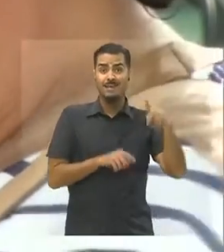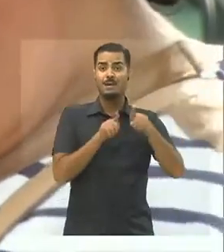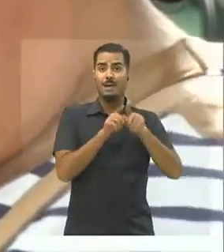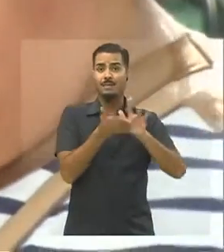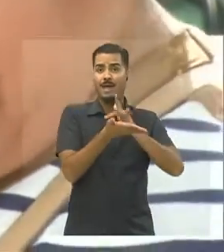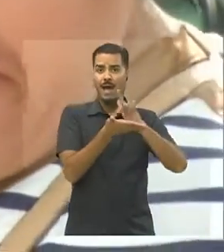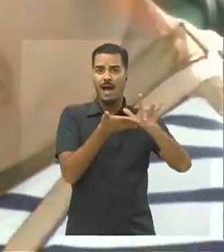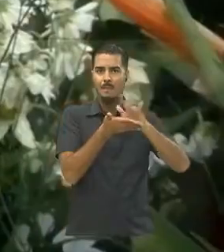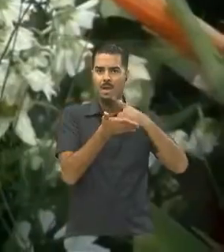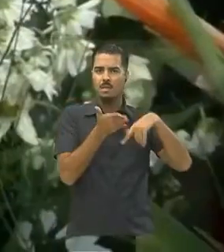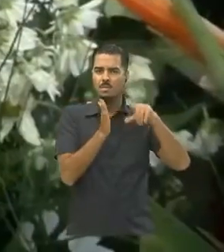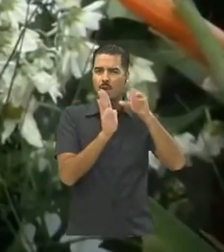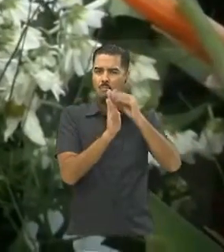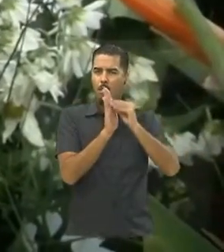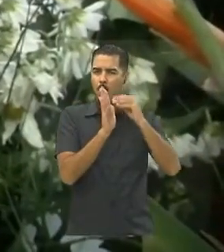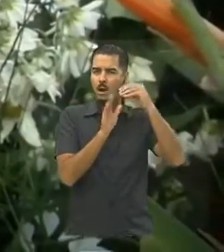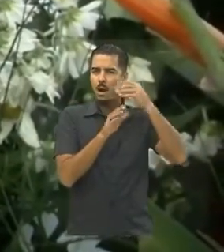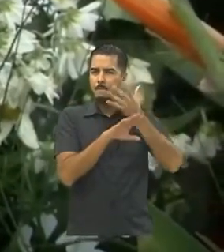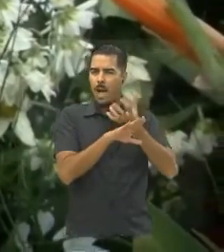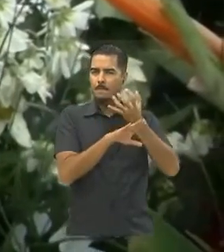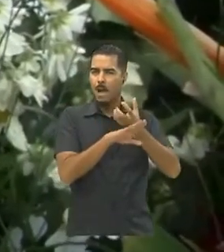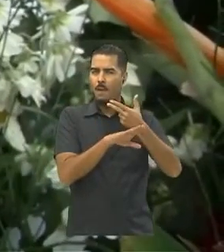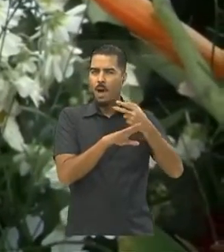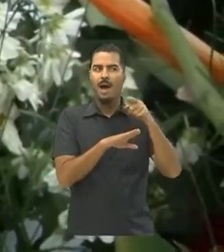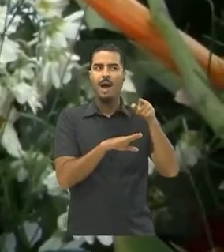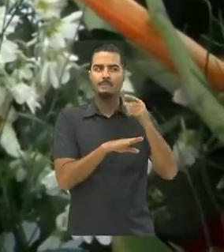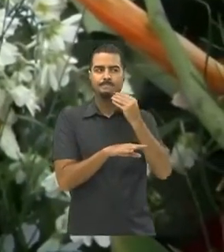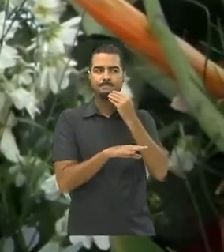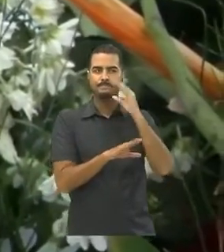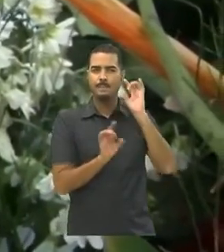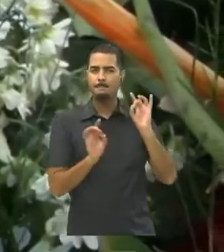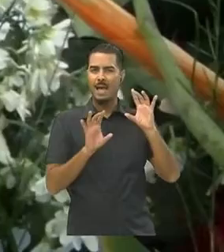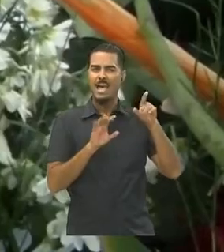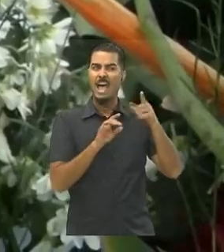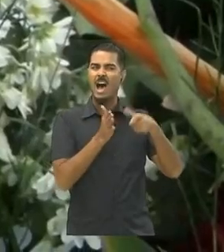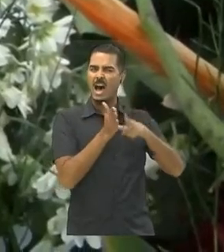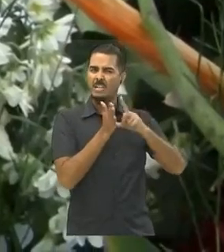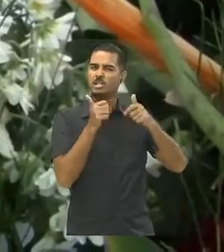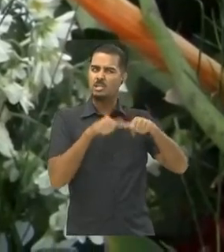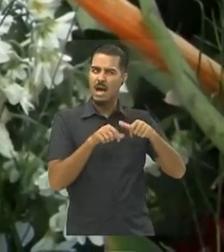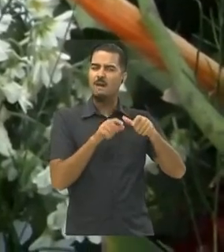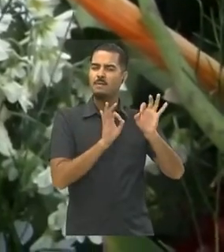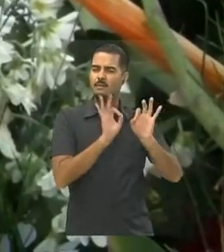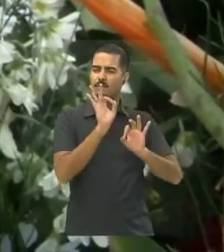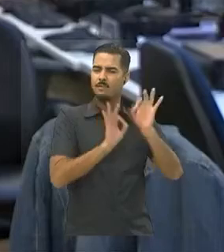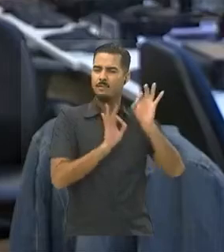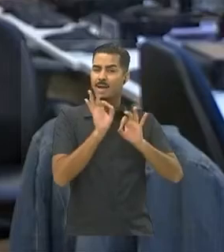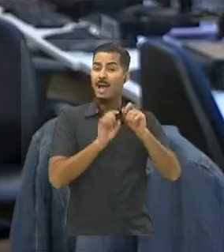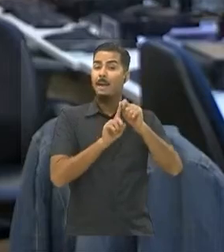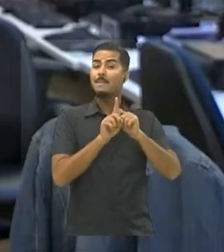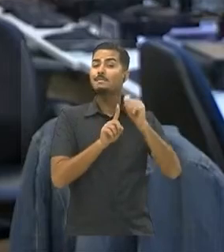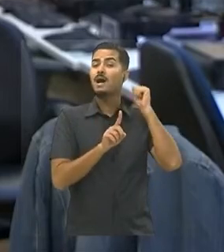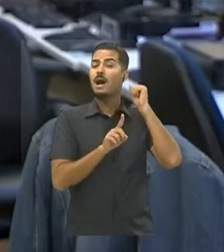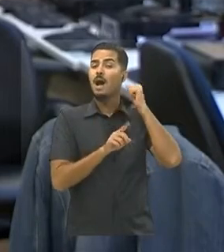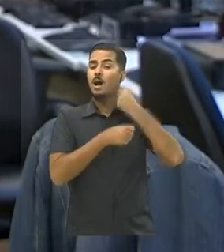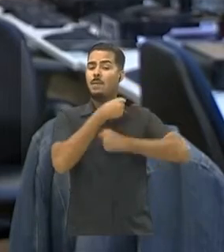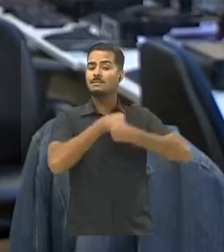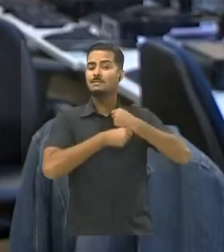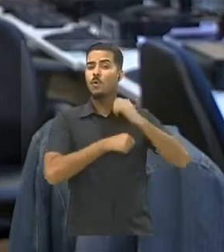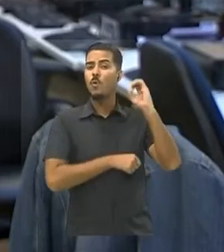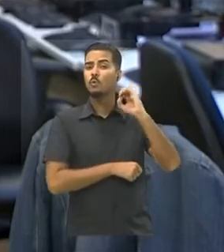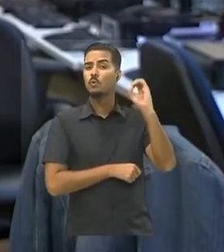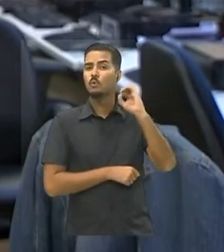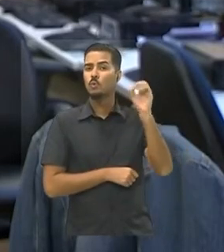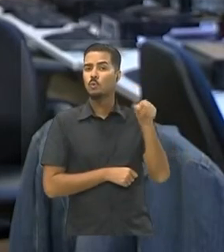dele indicam a participação no planejamento deste ataque, que teria começado em outubro do ano passado. Mais